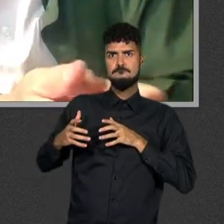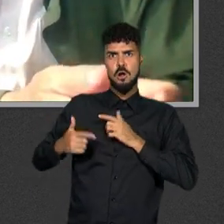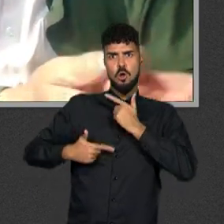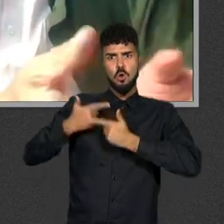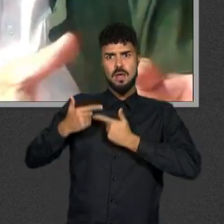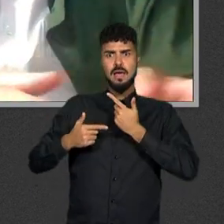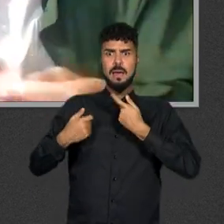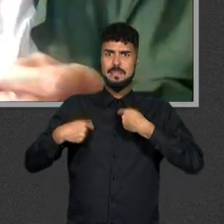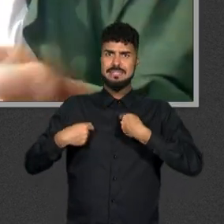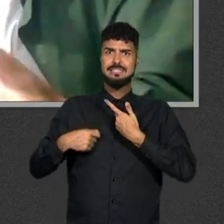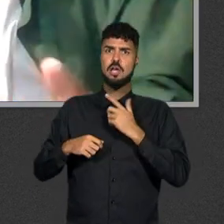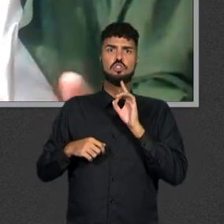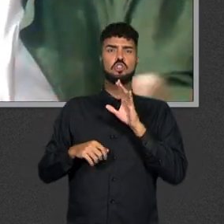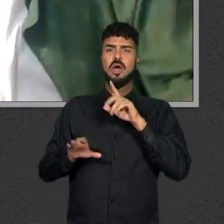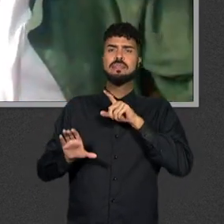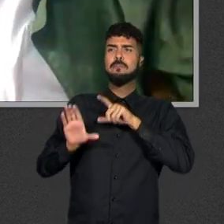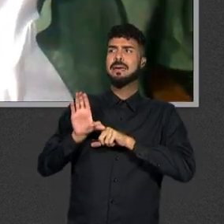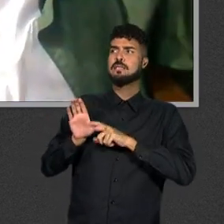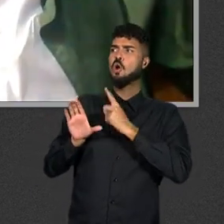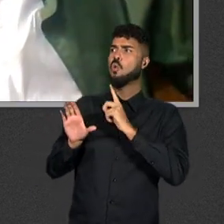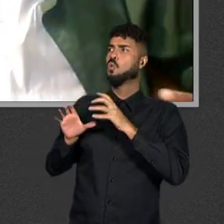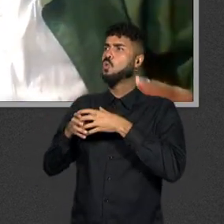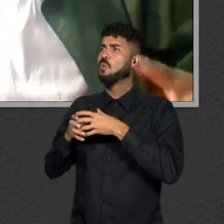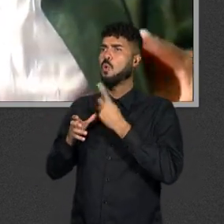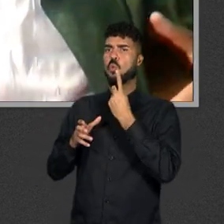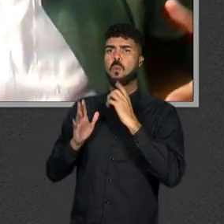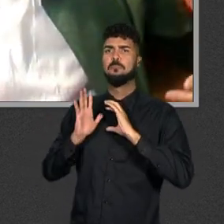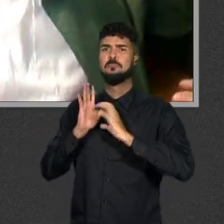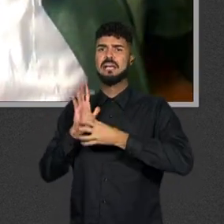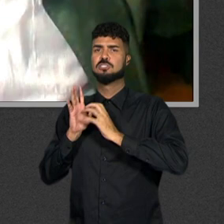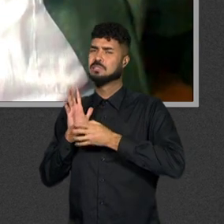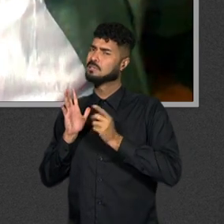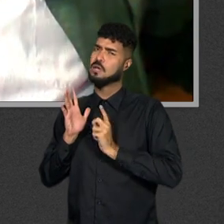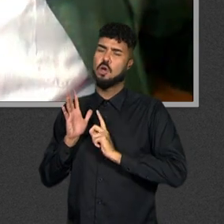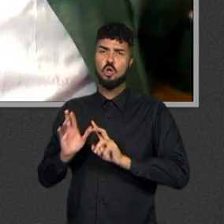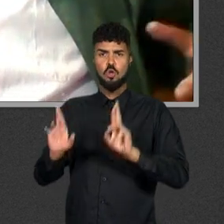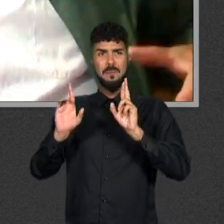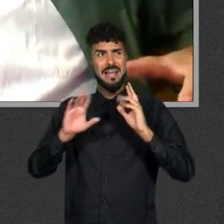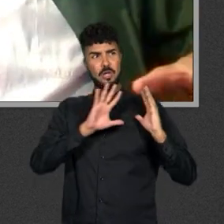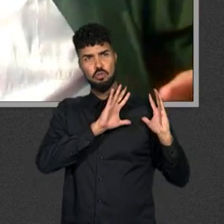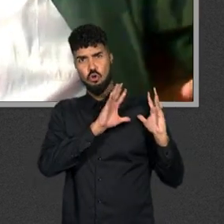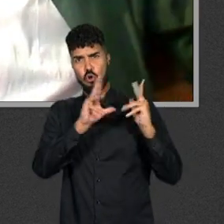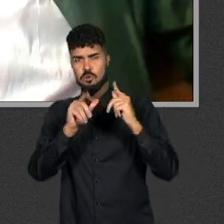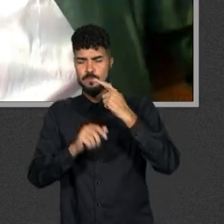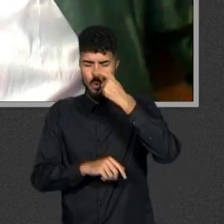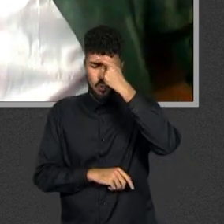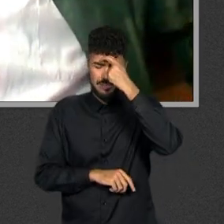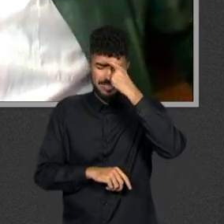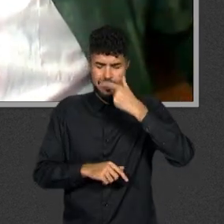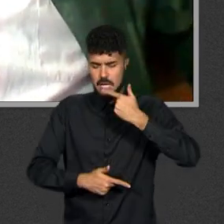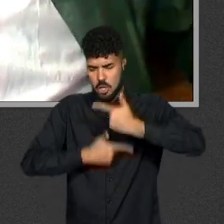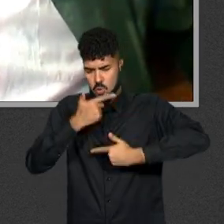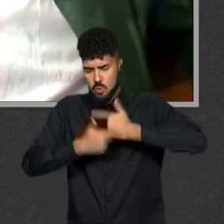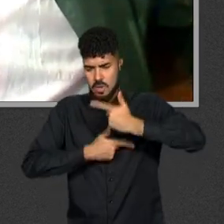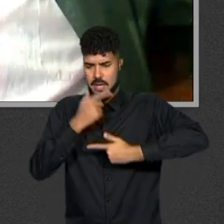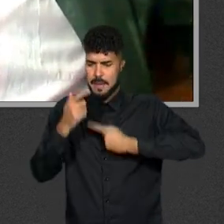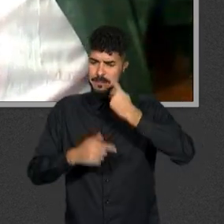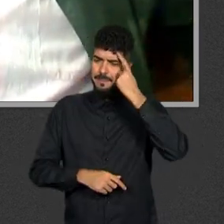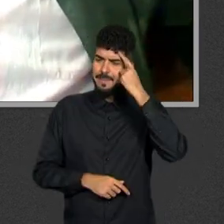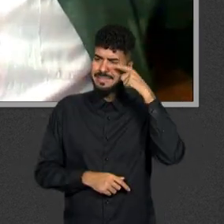dependa de um único grupo, de um único partido, que isso seja uma tomada de consciência, né, do